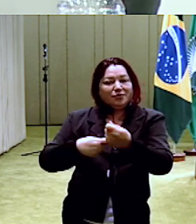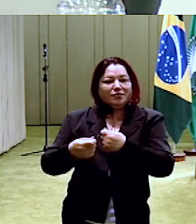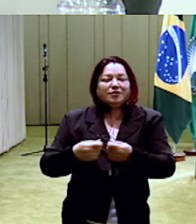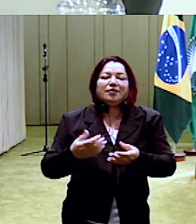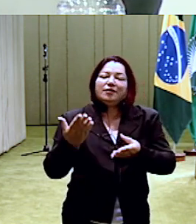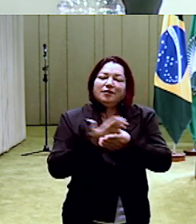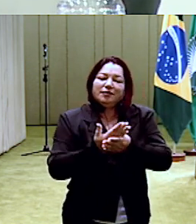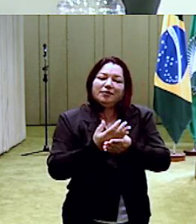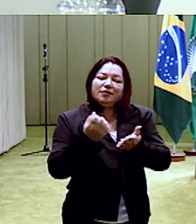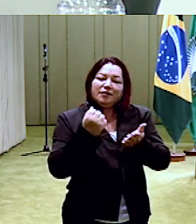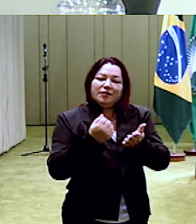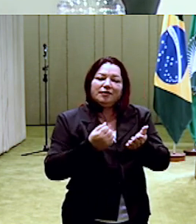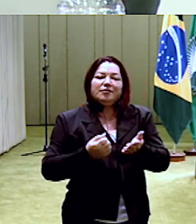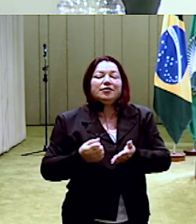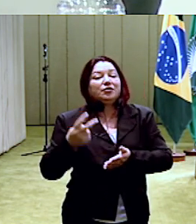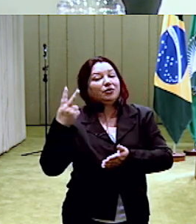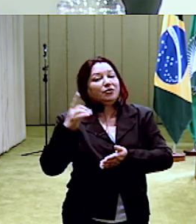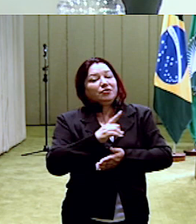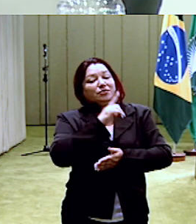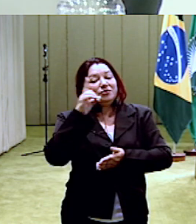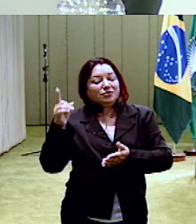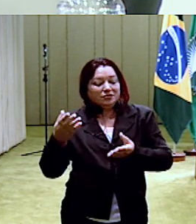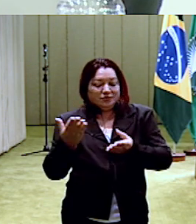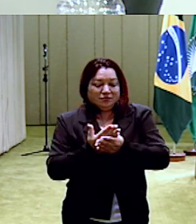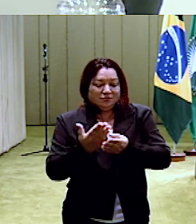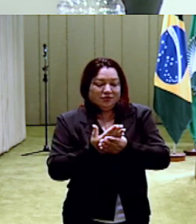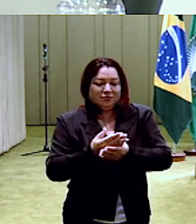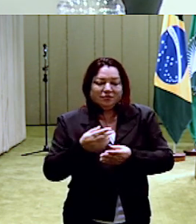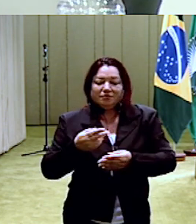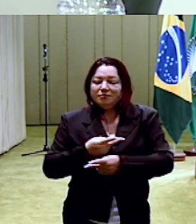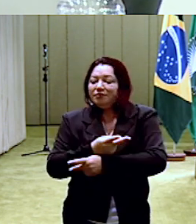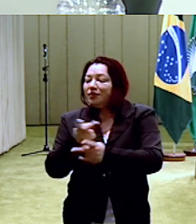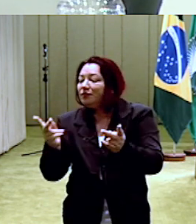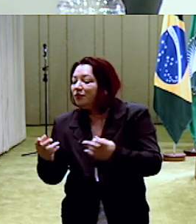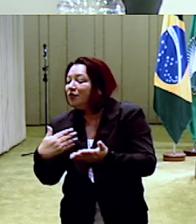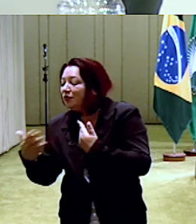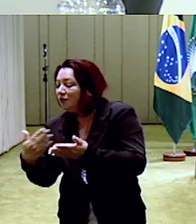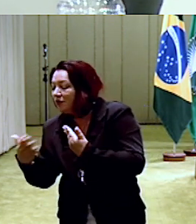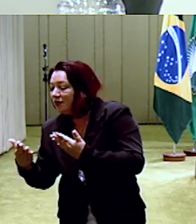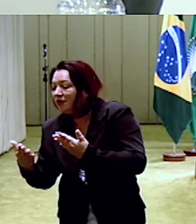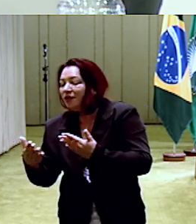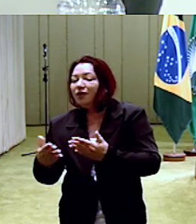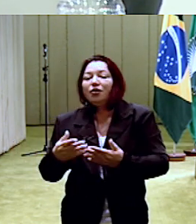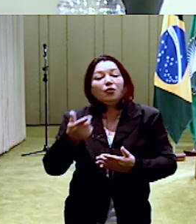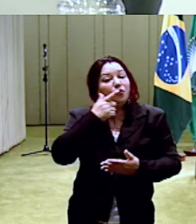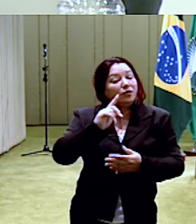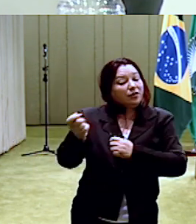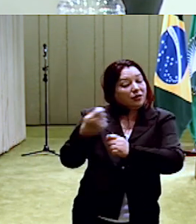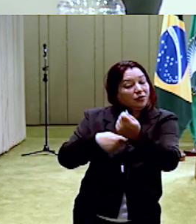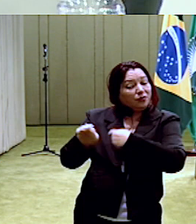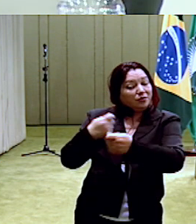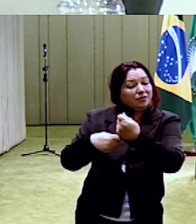concedíamos vistos em até 2 dias para os empresários irem ao Brasil. Em qualquer dúvida, a gente entrava em contato direto com o